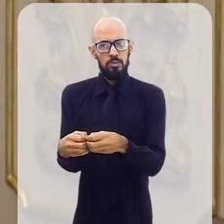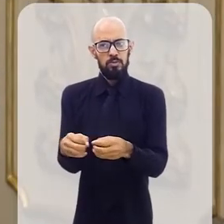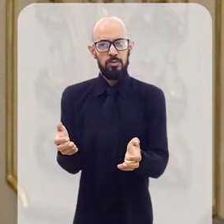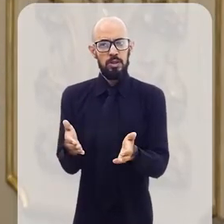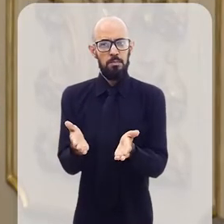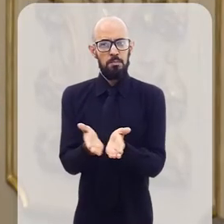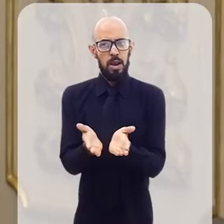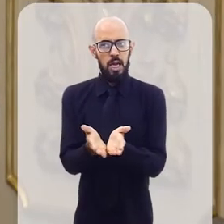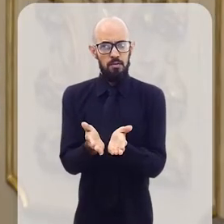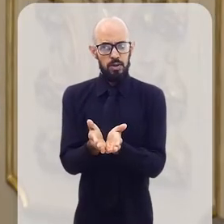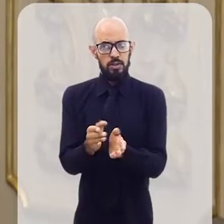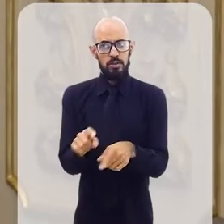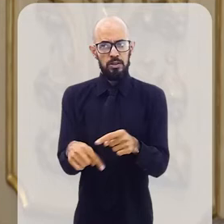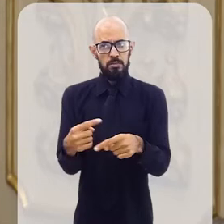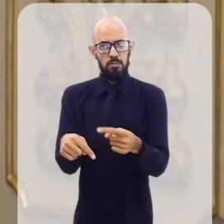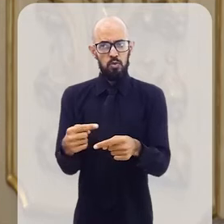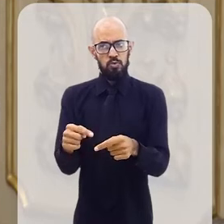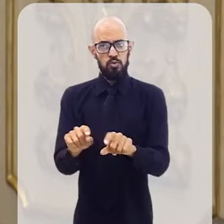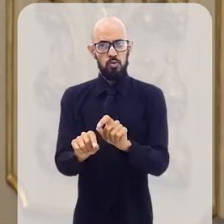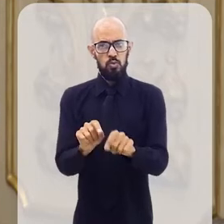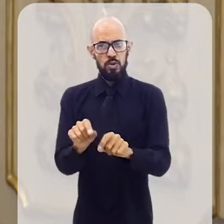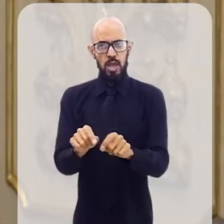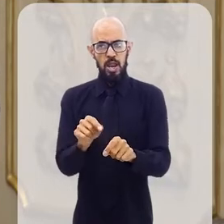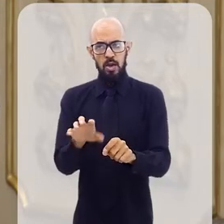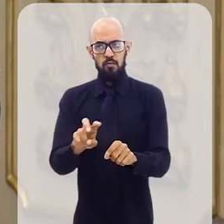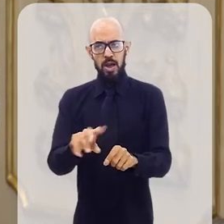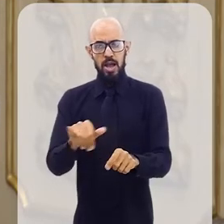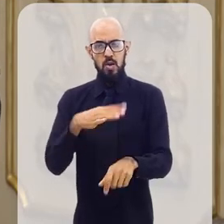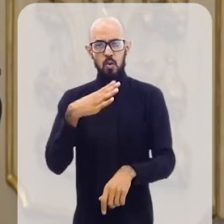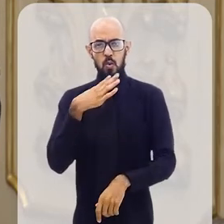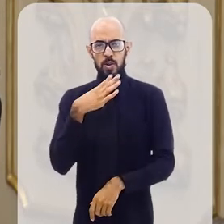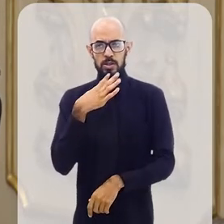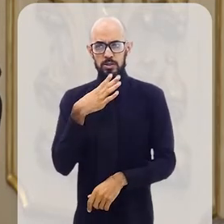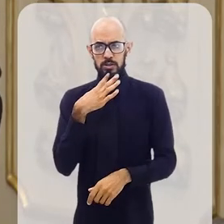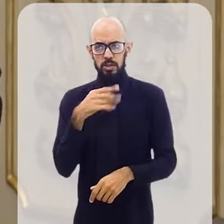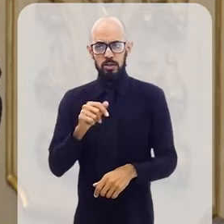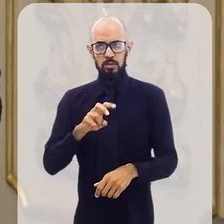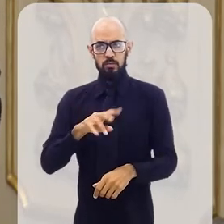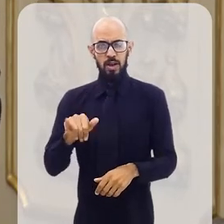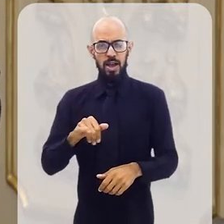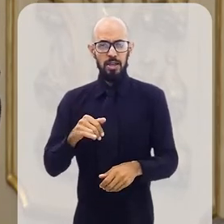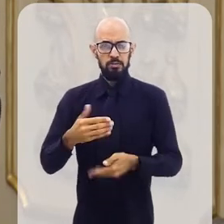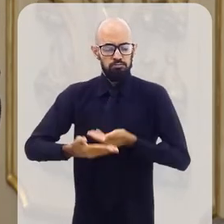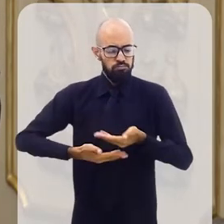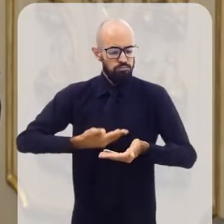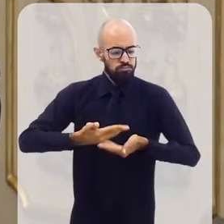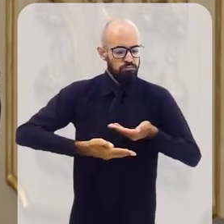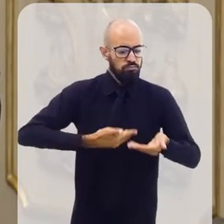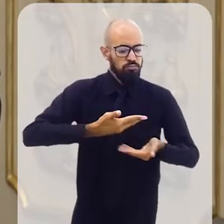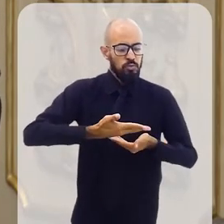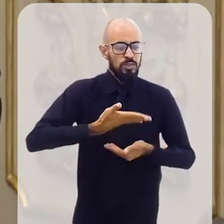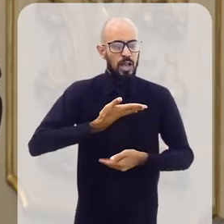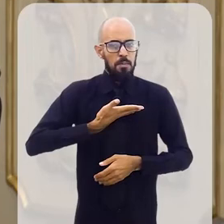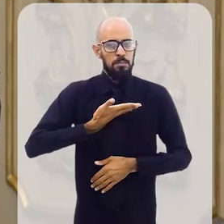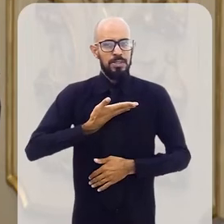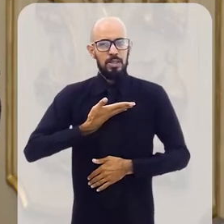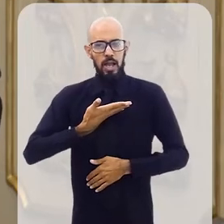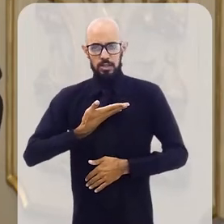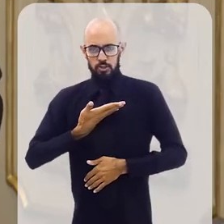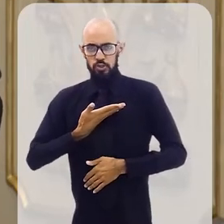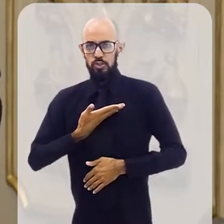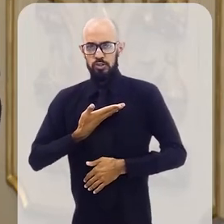e depois vai conhecendo né E aí vai formando essa amizade na